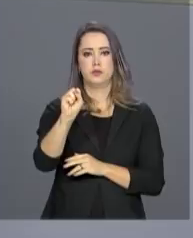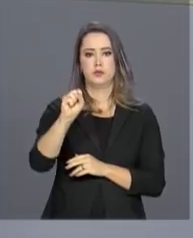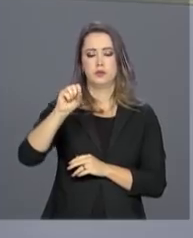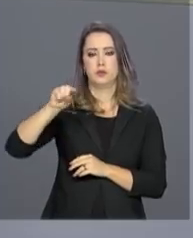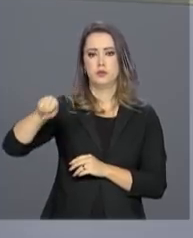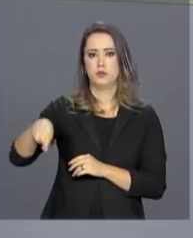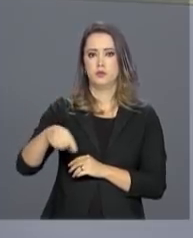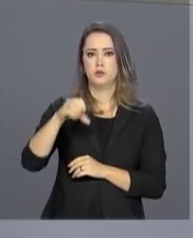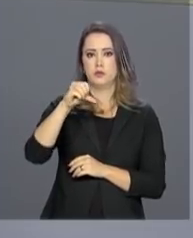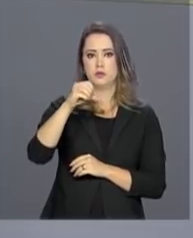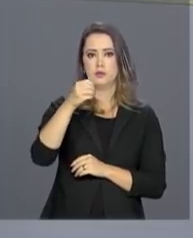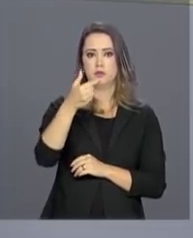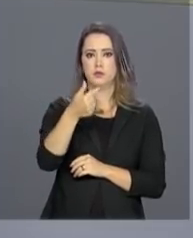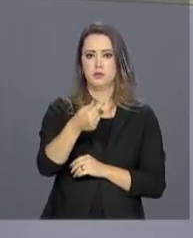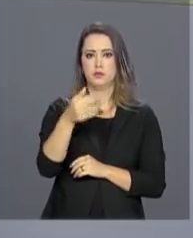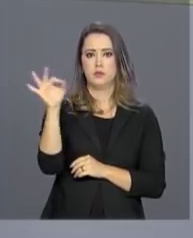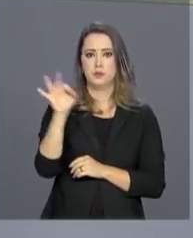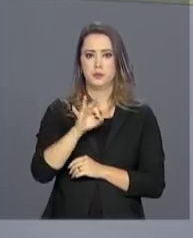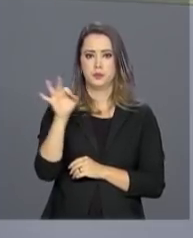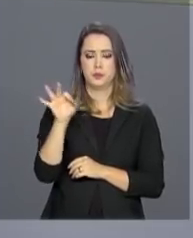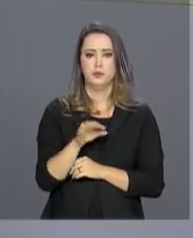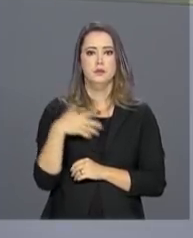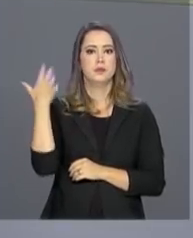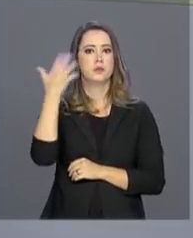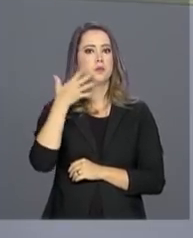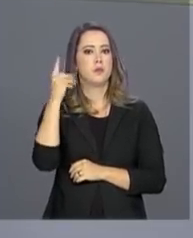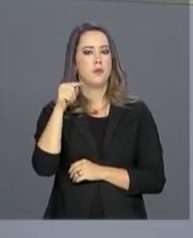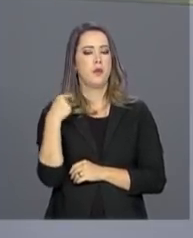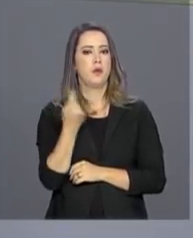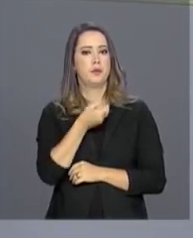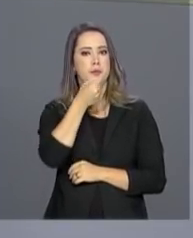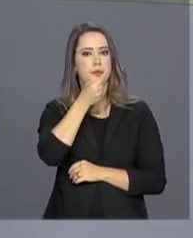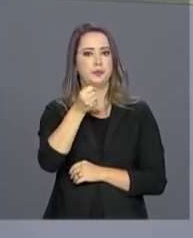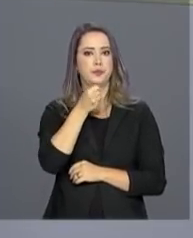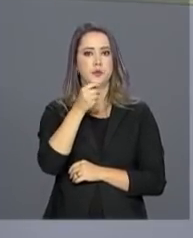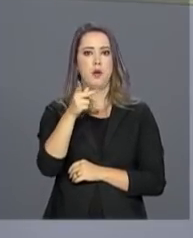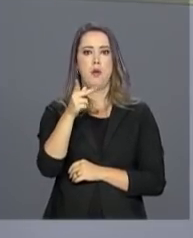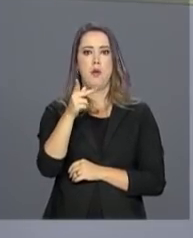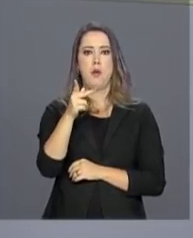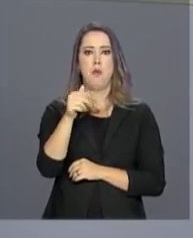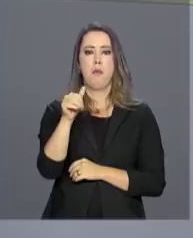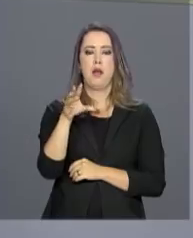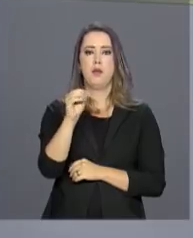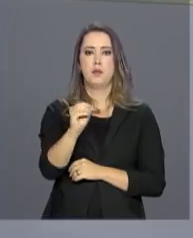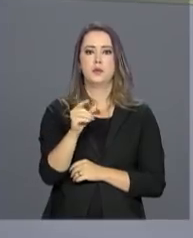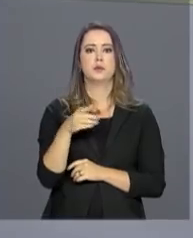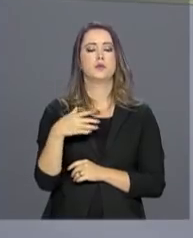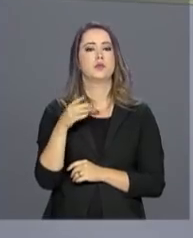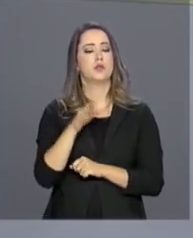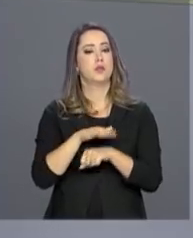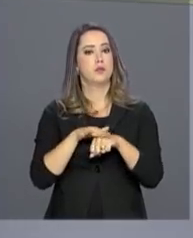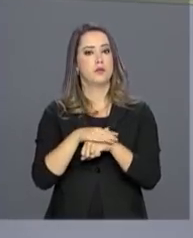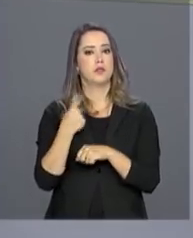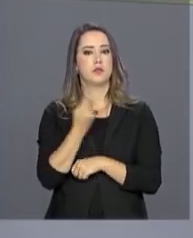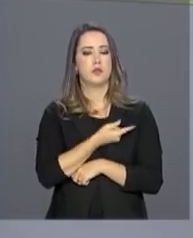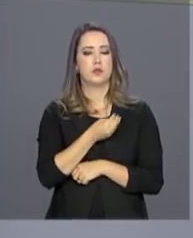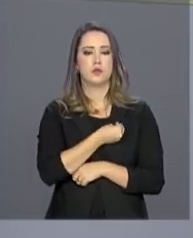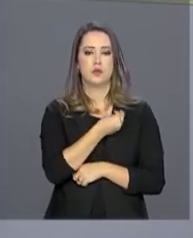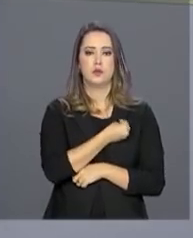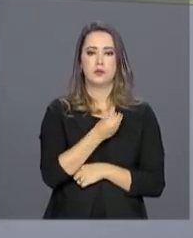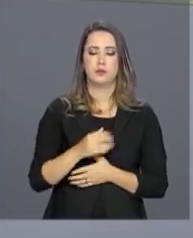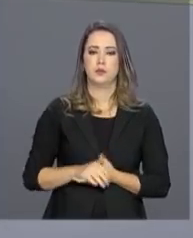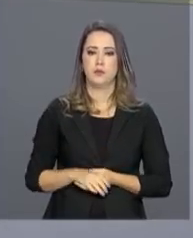de 8,97 por cento quem explica pra gente é o repórter pablo um dia em que conversa com a gente agora ao vivo